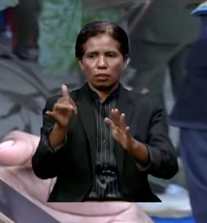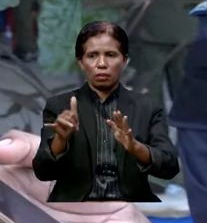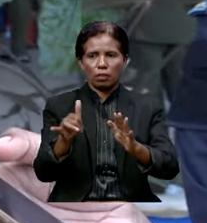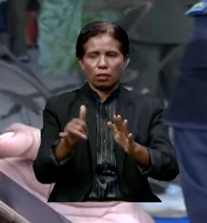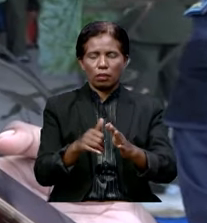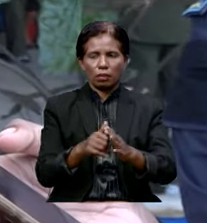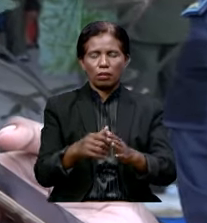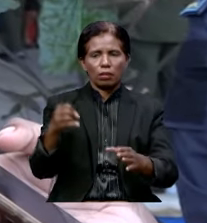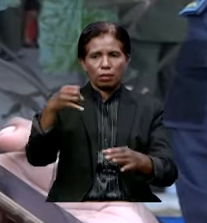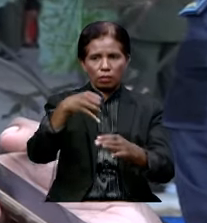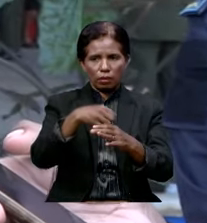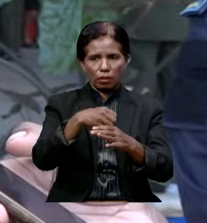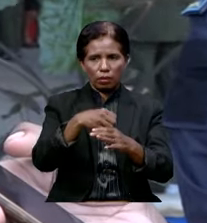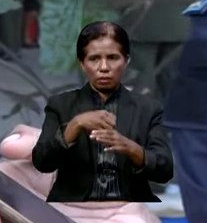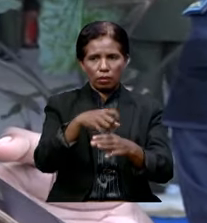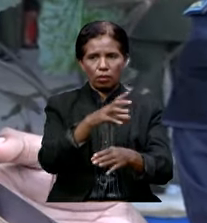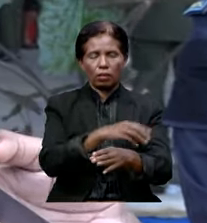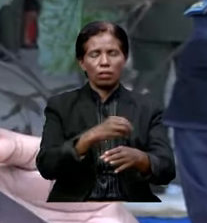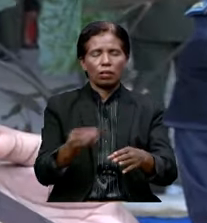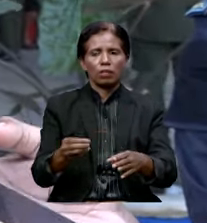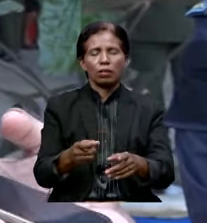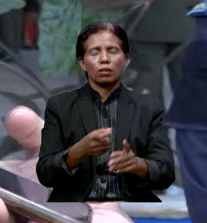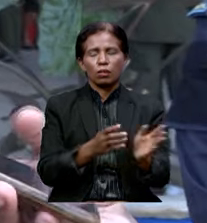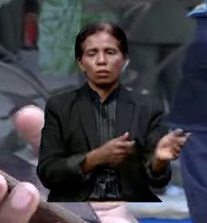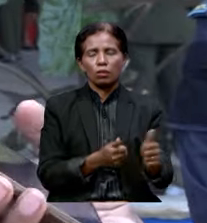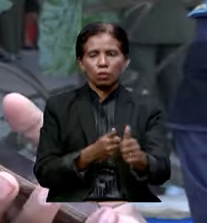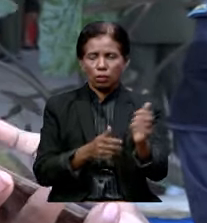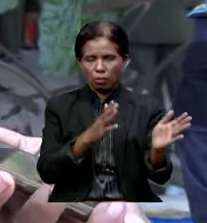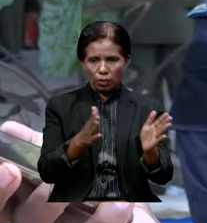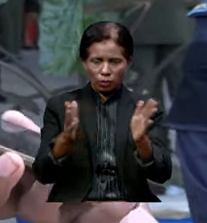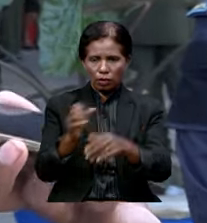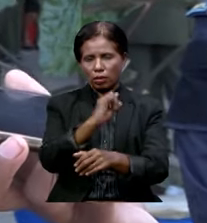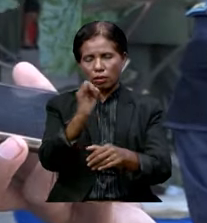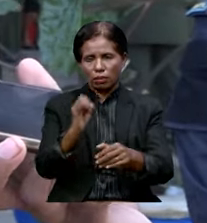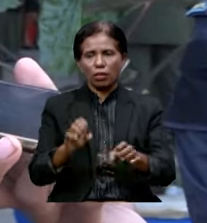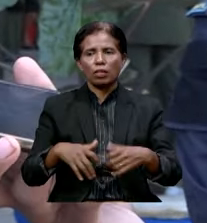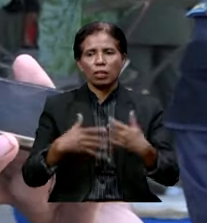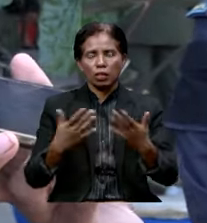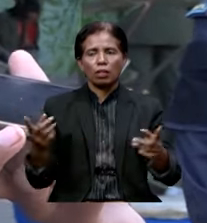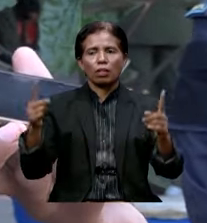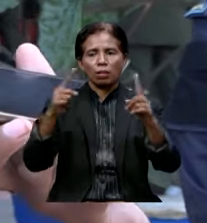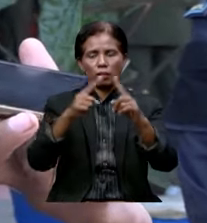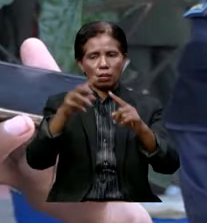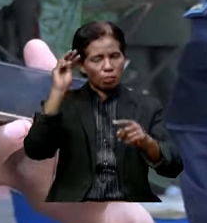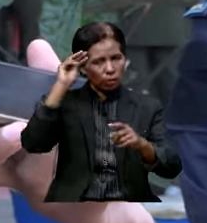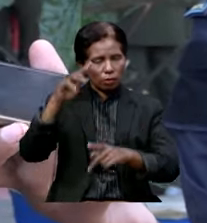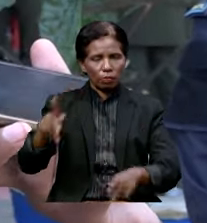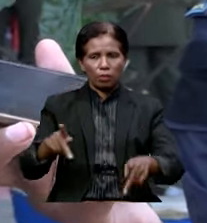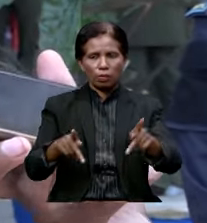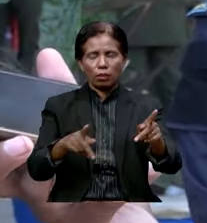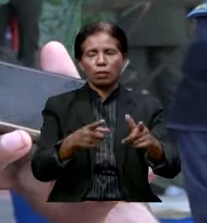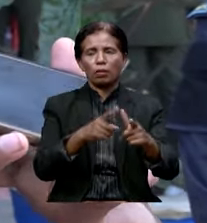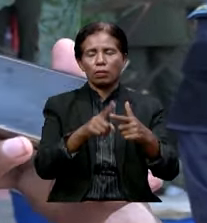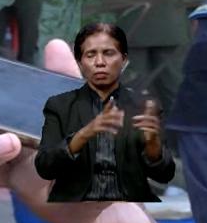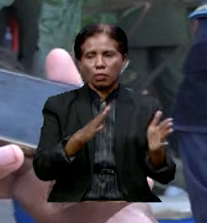Sira nebe maki volvemos defende ba sira ba proceso depois maka atu hira hira ne ba iha ministério público depois de proceso maki